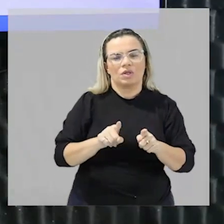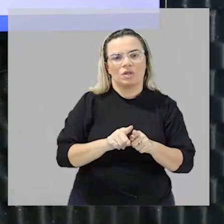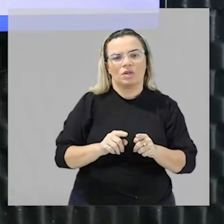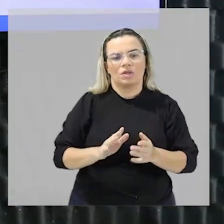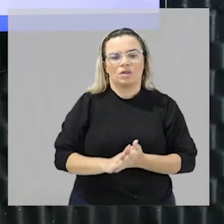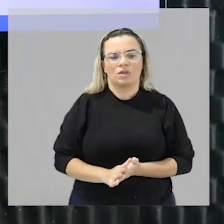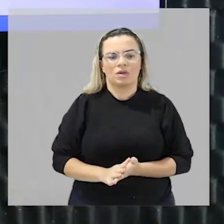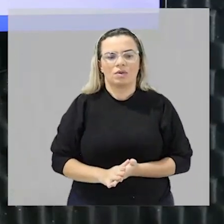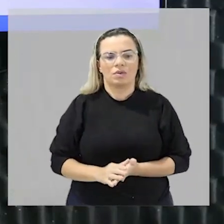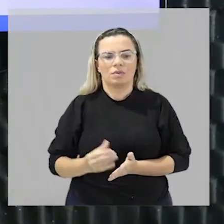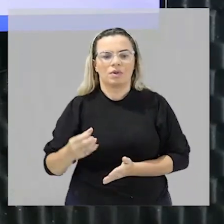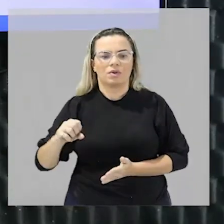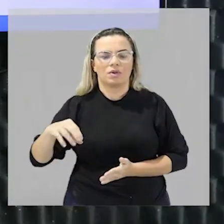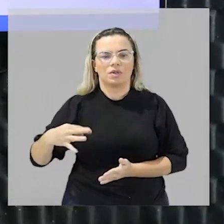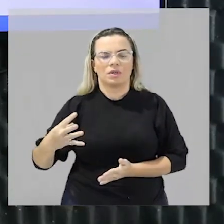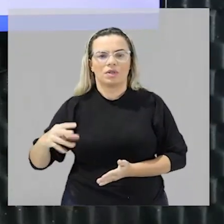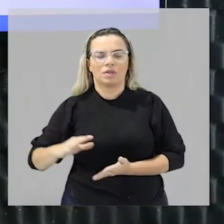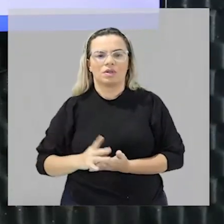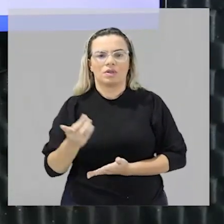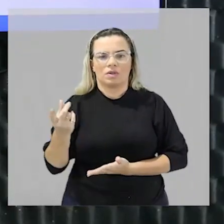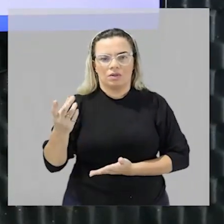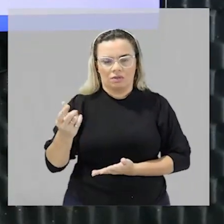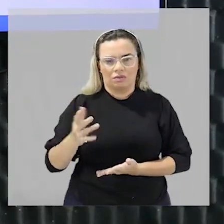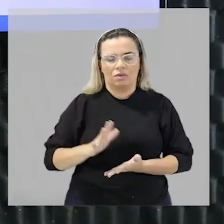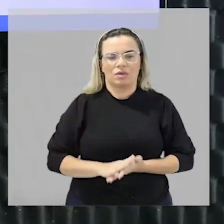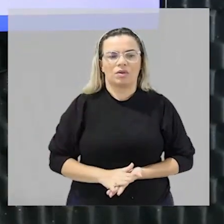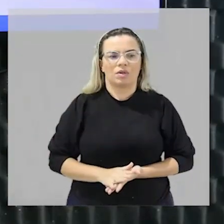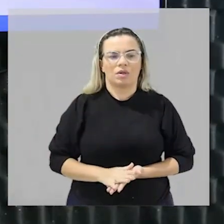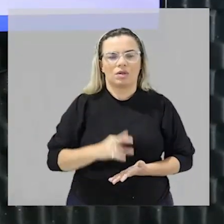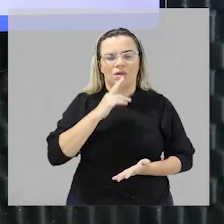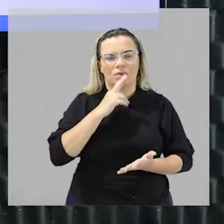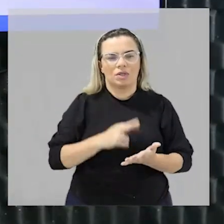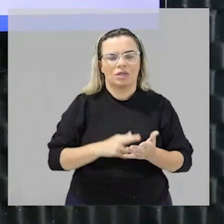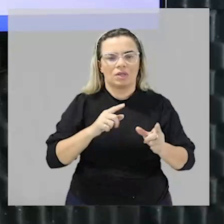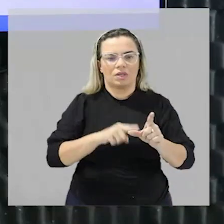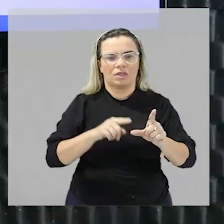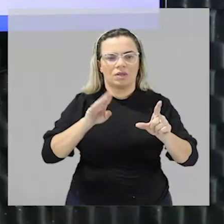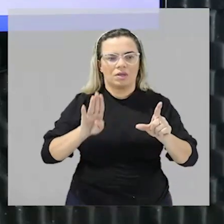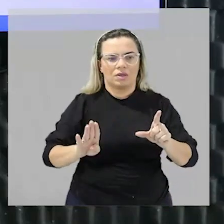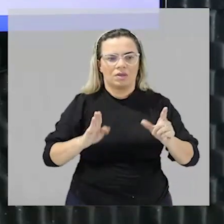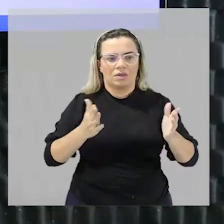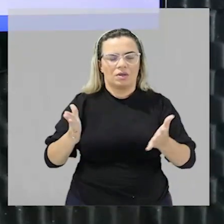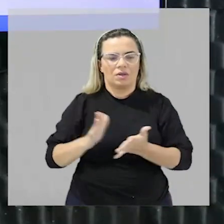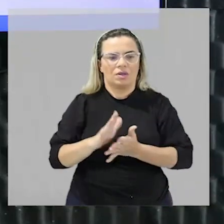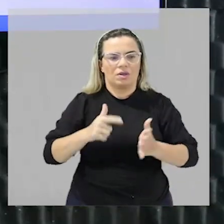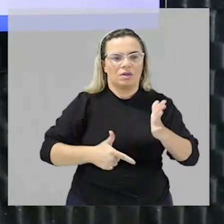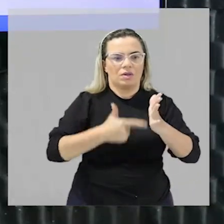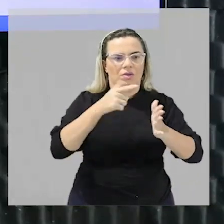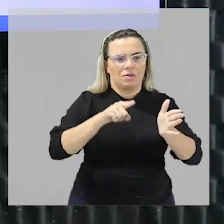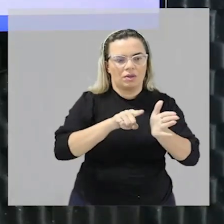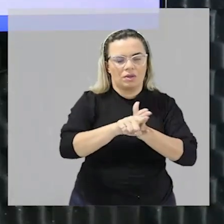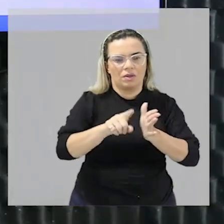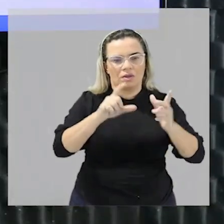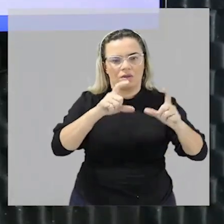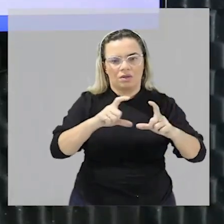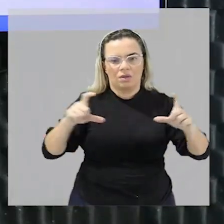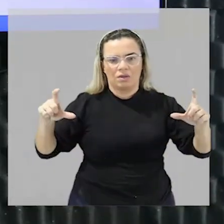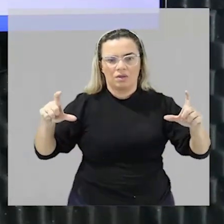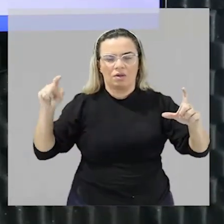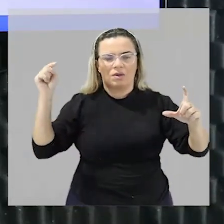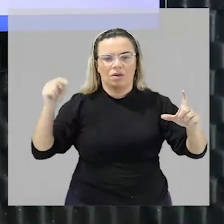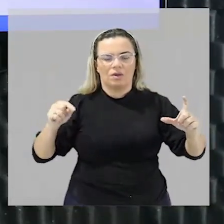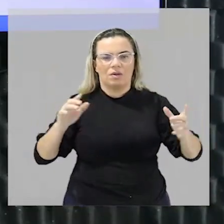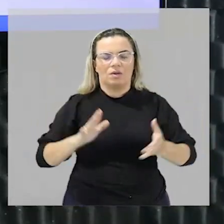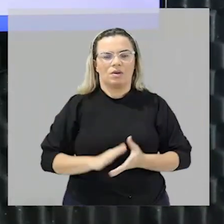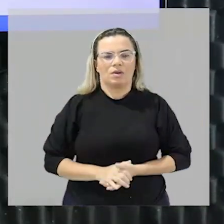censitário. Resposta, letra B de bola, ok? Então vamos aqui para a nossa segunda questão, nosso segundo item